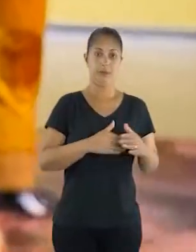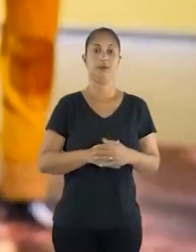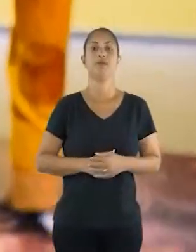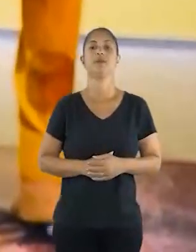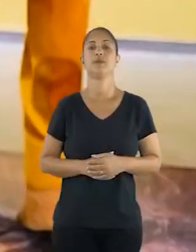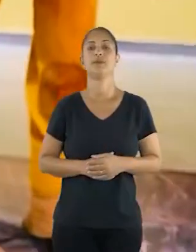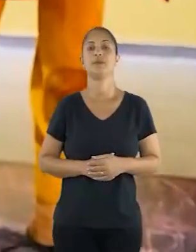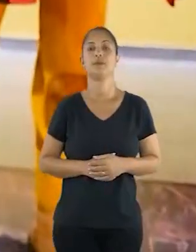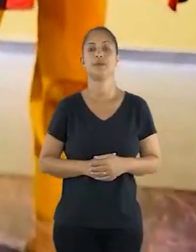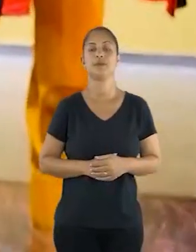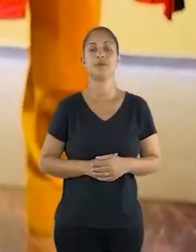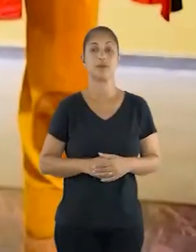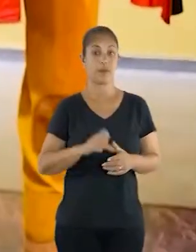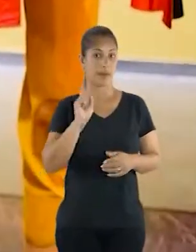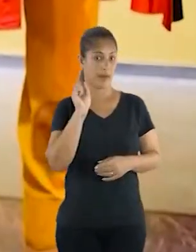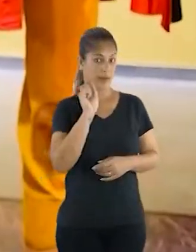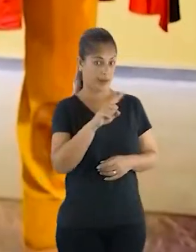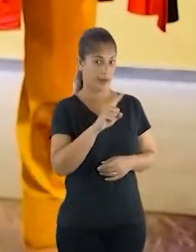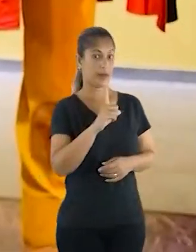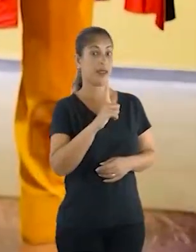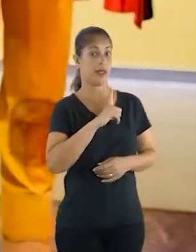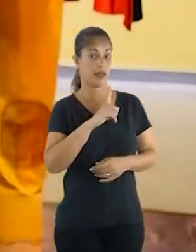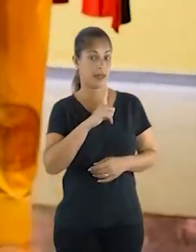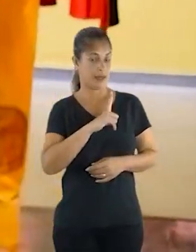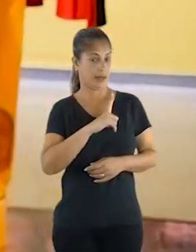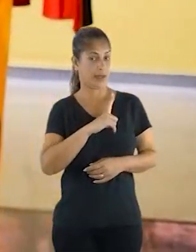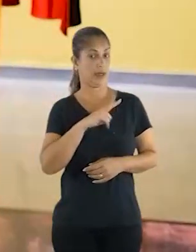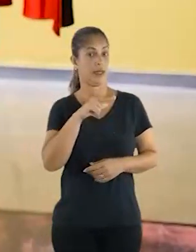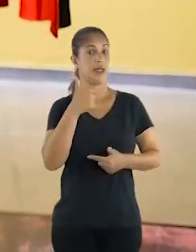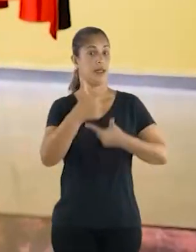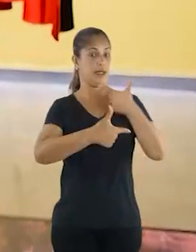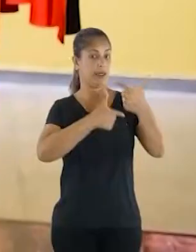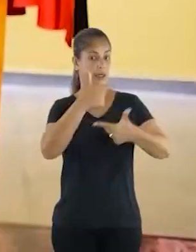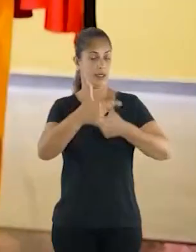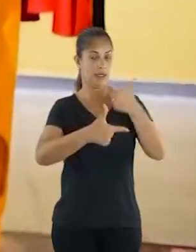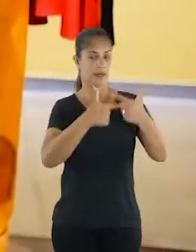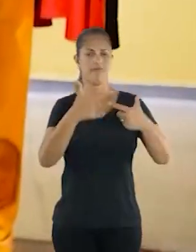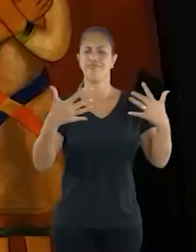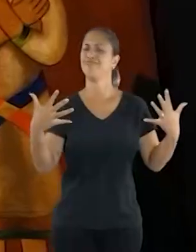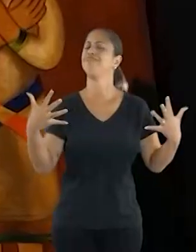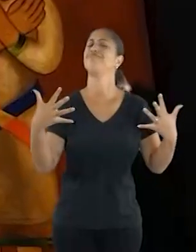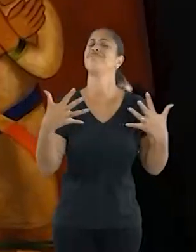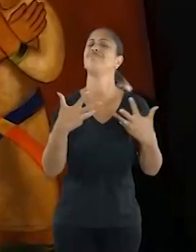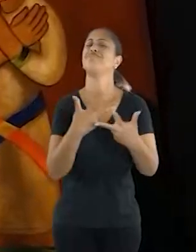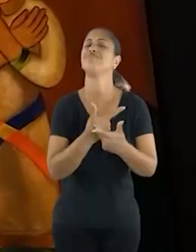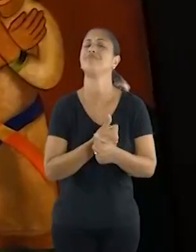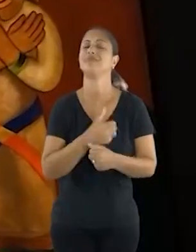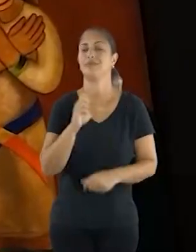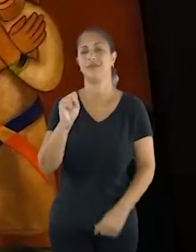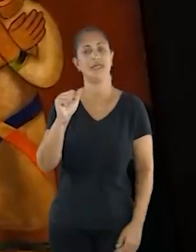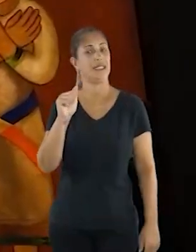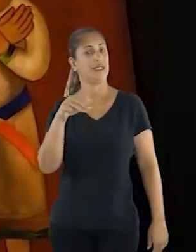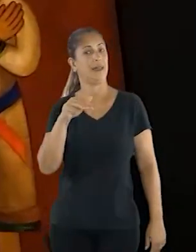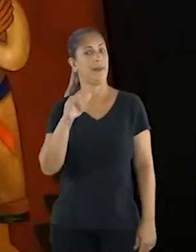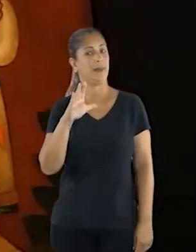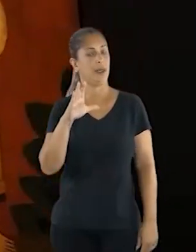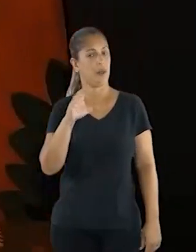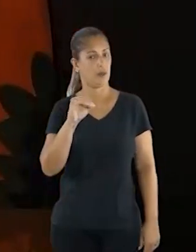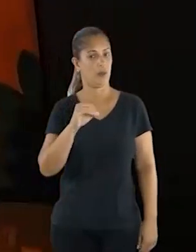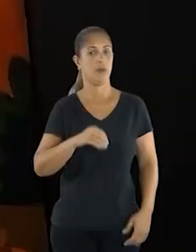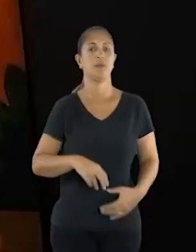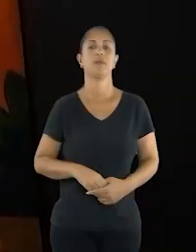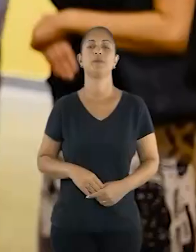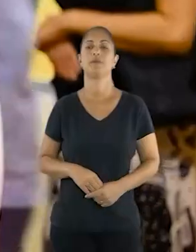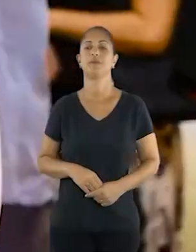para vocês, aqui a gente tem esse trabalho extraordinário do Samico,